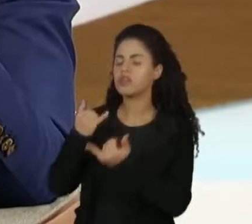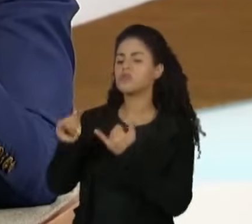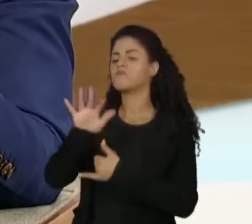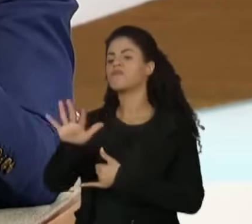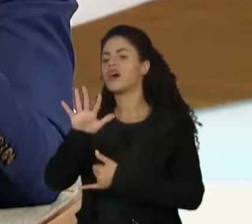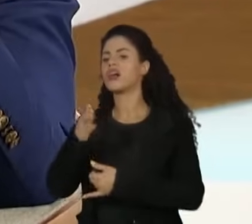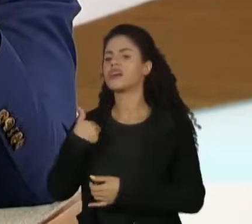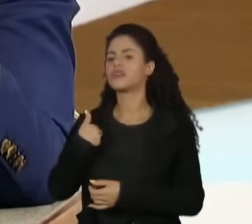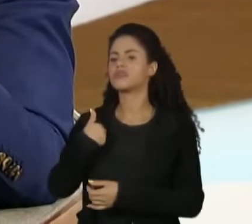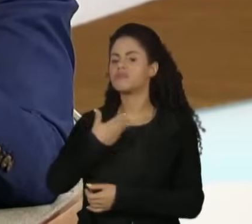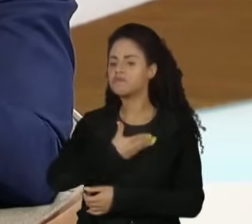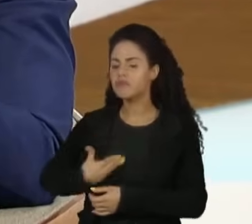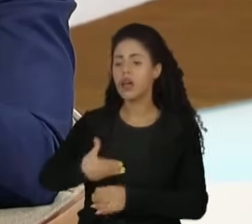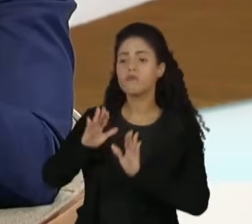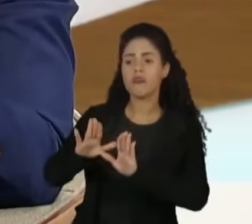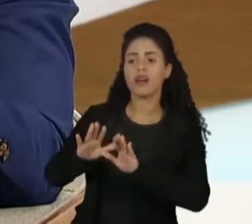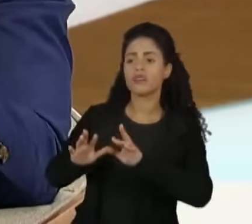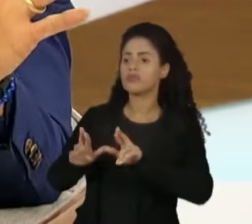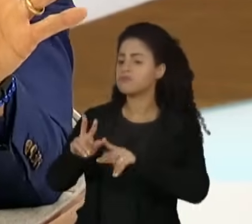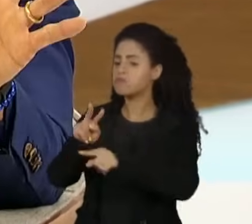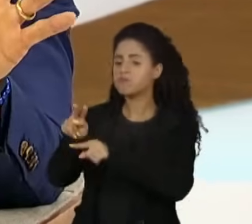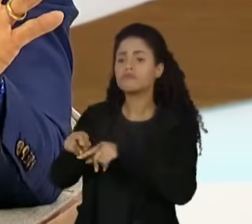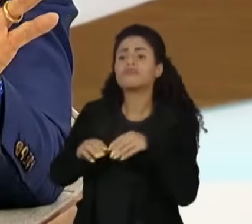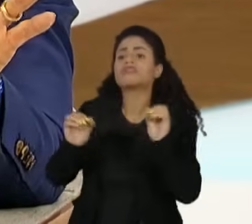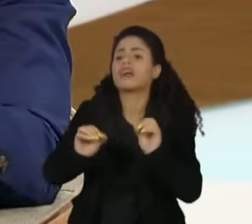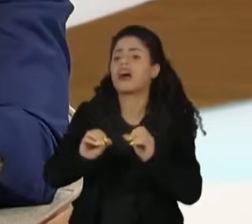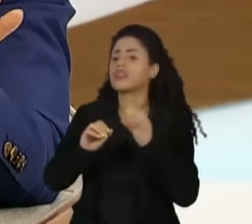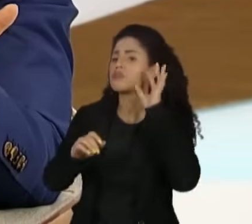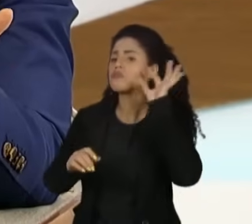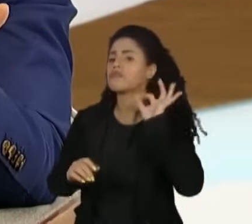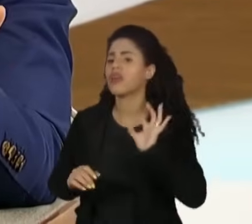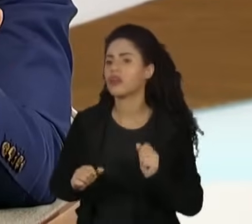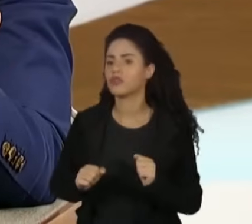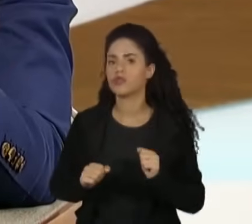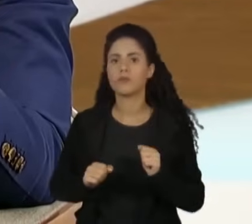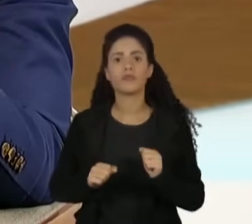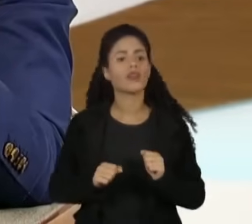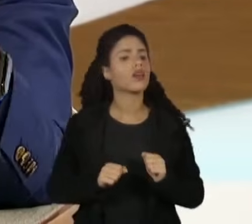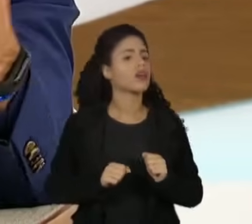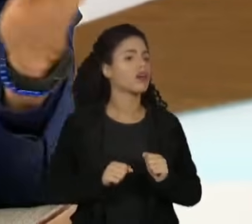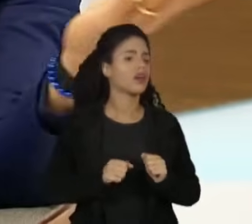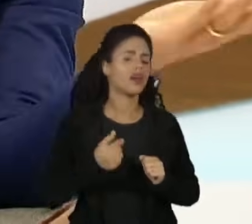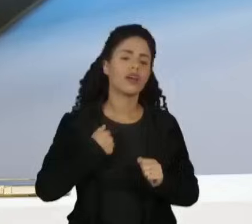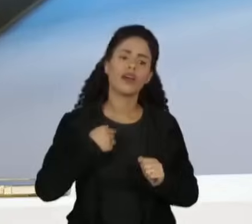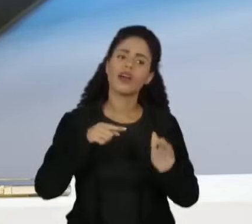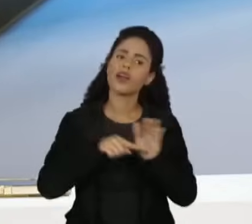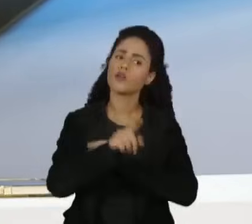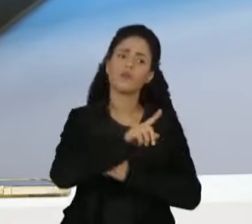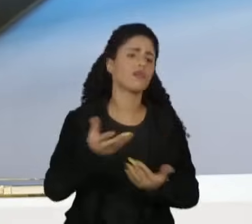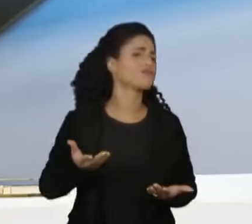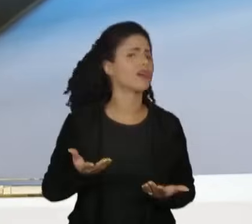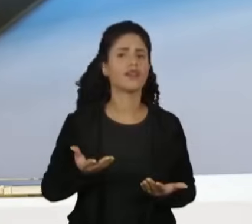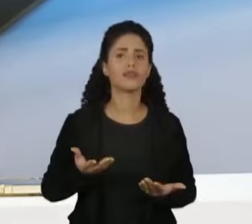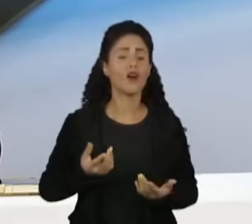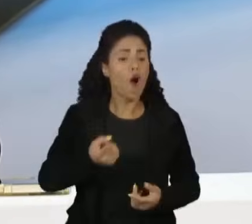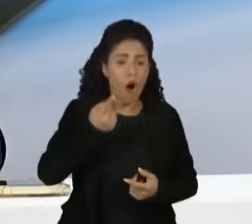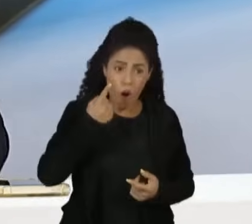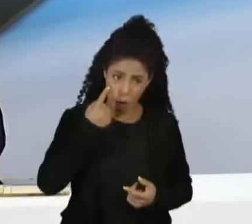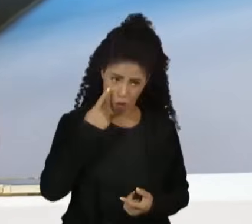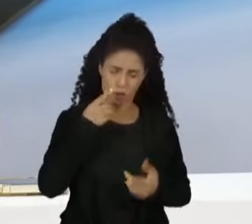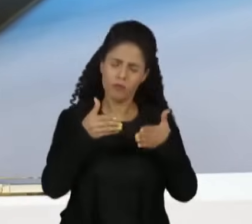não tem pujança, não tem estado de presença, nem presença de comando. É alguém que não entende de gestão. Não é a pergunta que eu fiz, né, candidata? Deixa eu terminar, mulher. Mas se